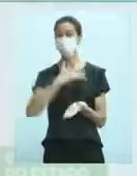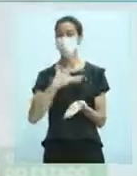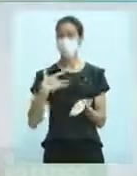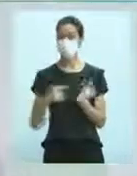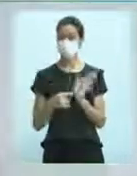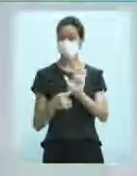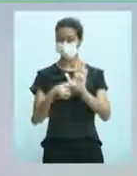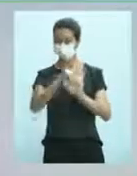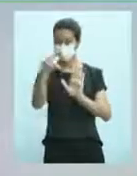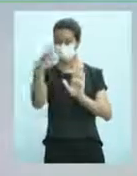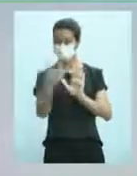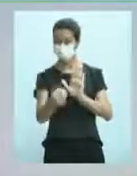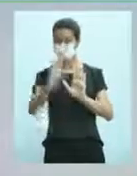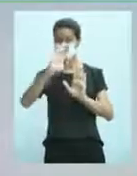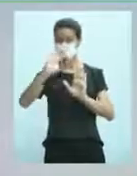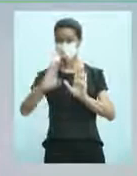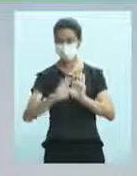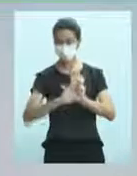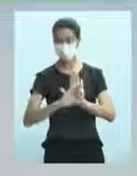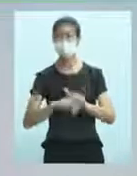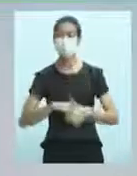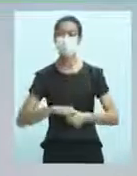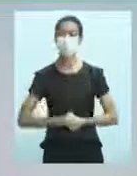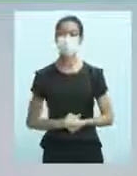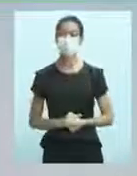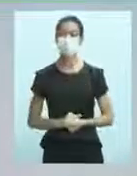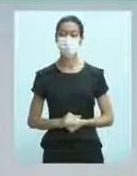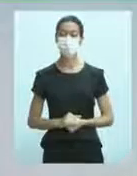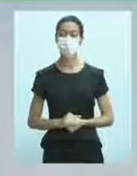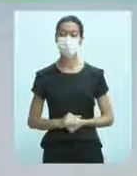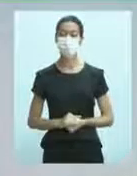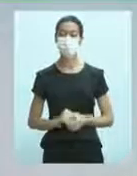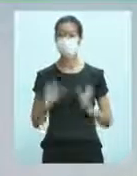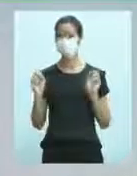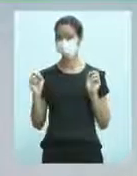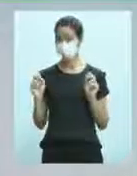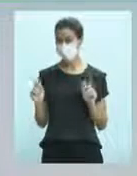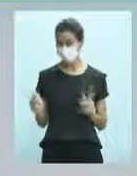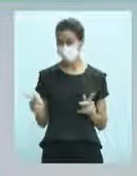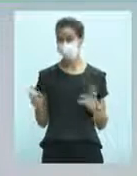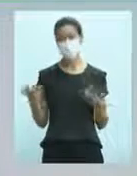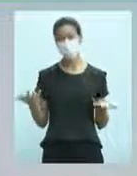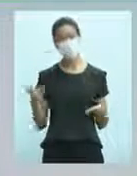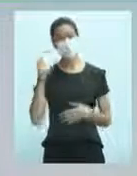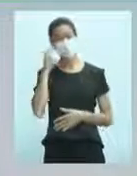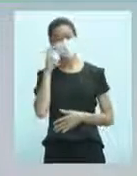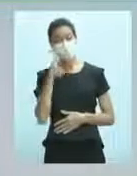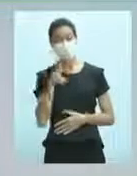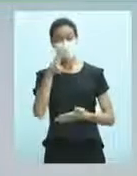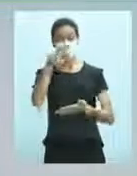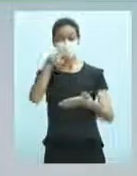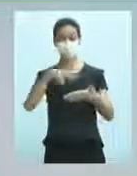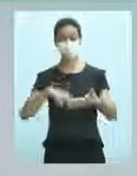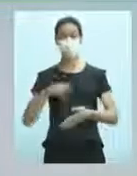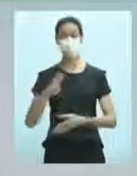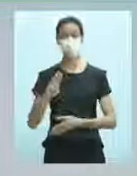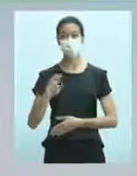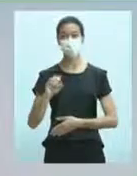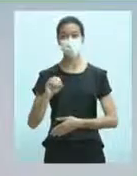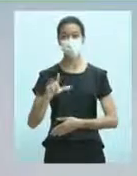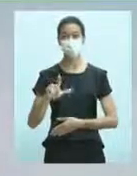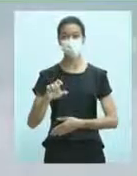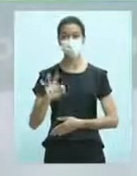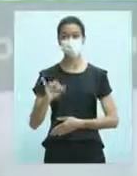saúde então a leitura do boletim de hoje nos aponta um novo o hábito usar